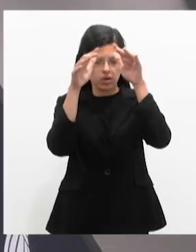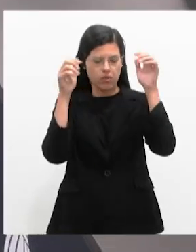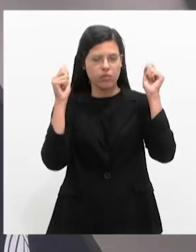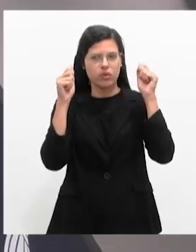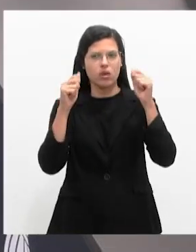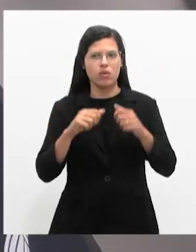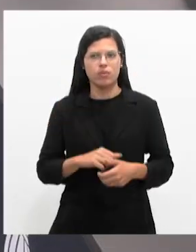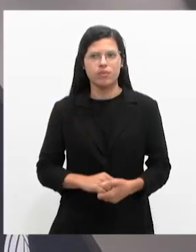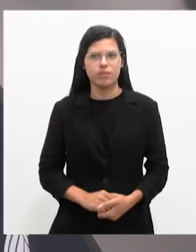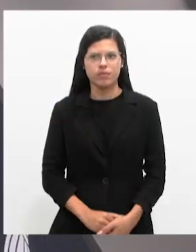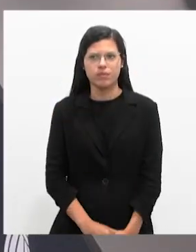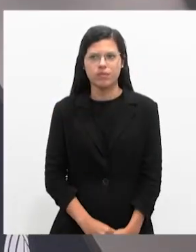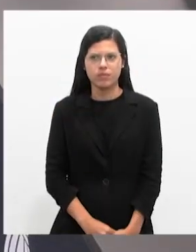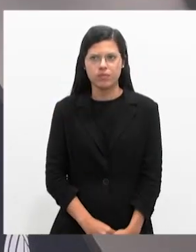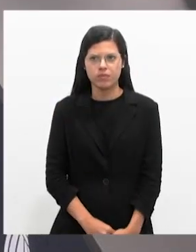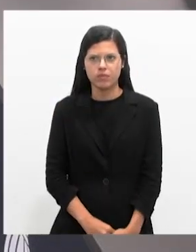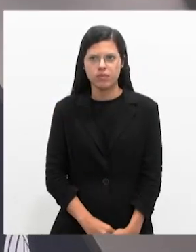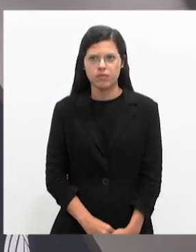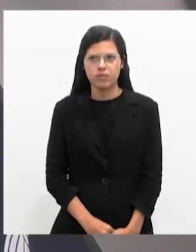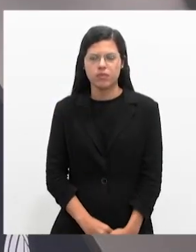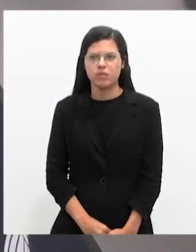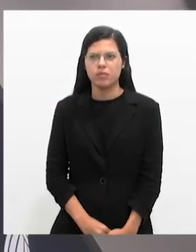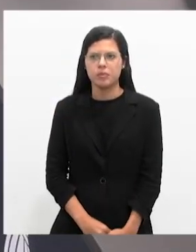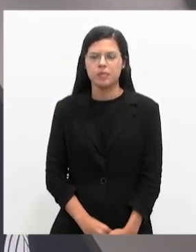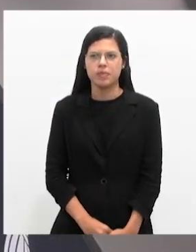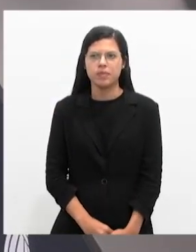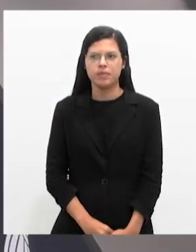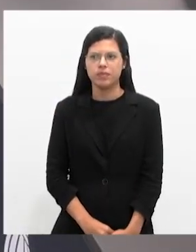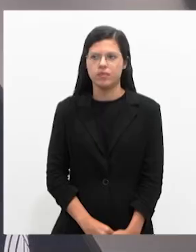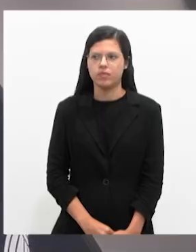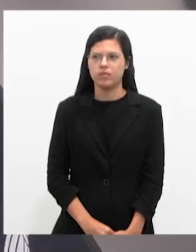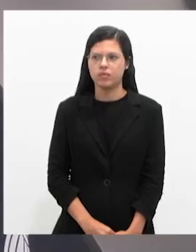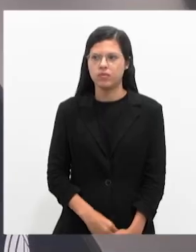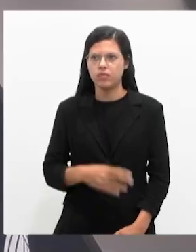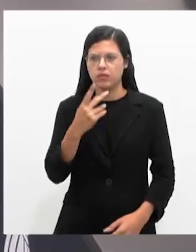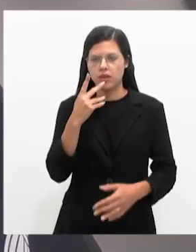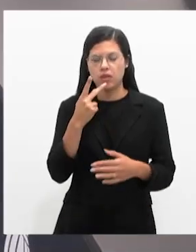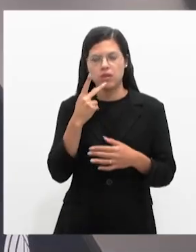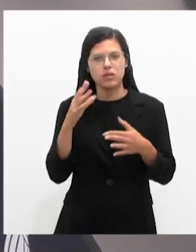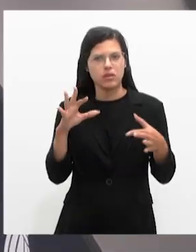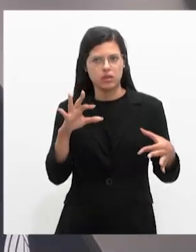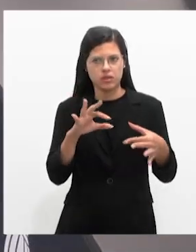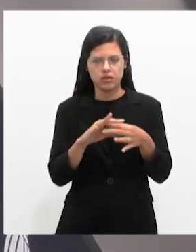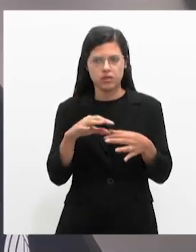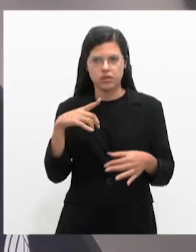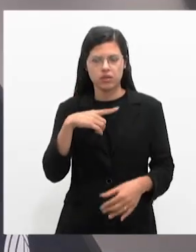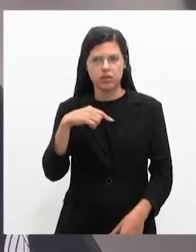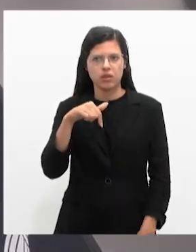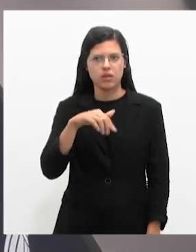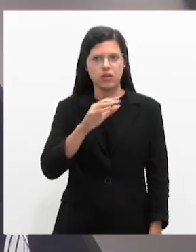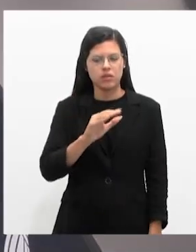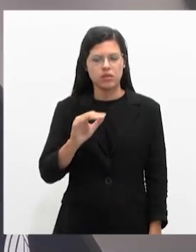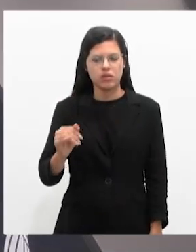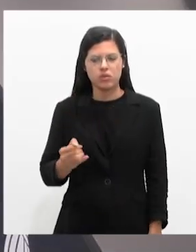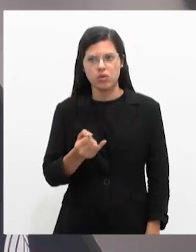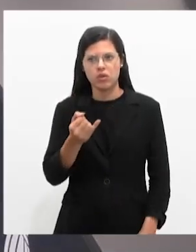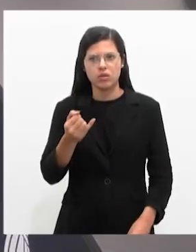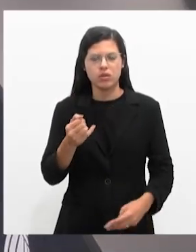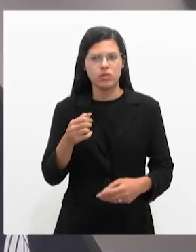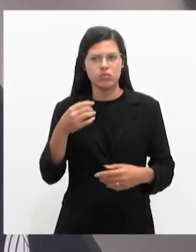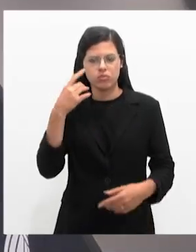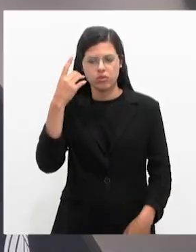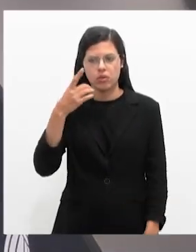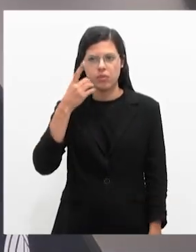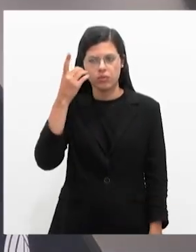nem trazendo. Eu tenho dito aqui que, na verdade, essa integração que a gente tem tido aqui na CCJ, todos os deputados, está